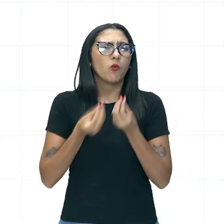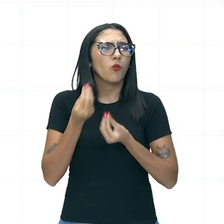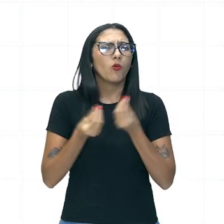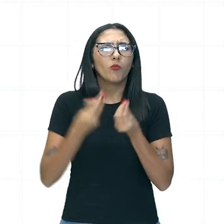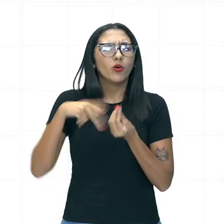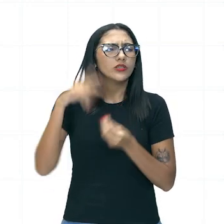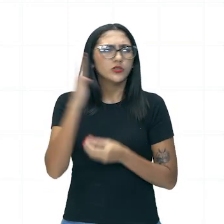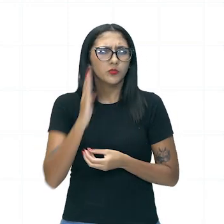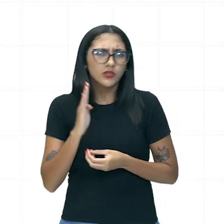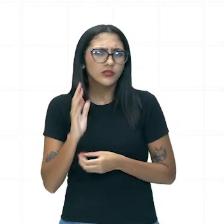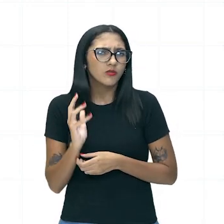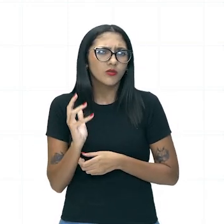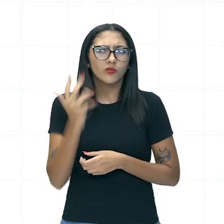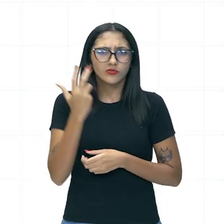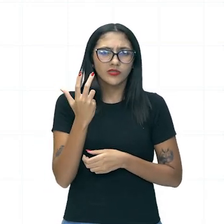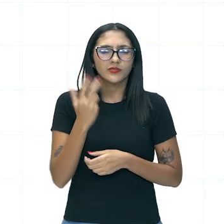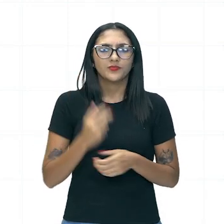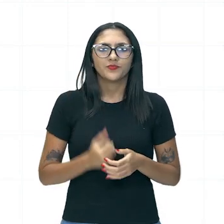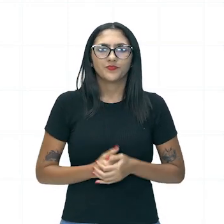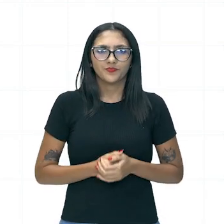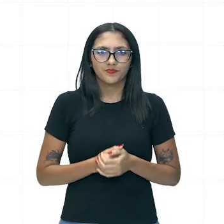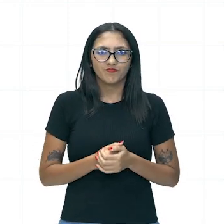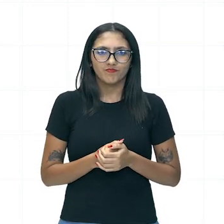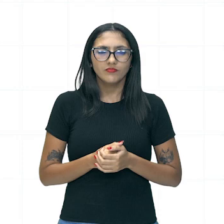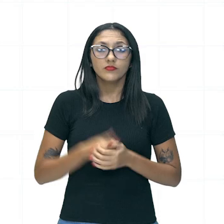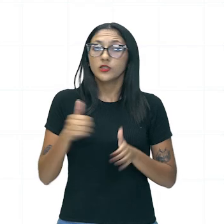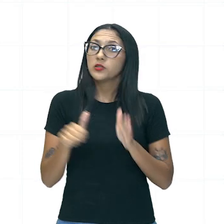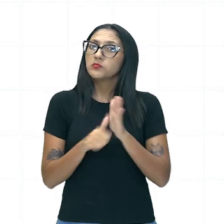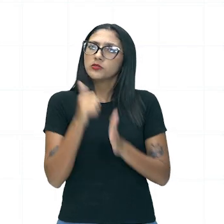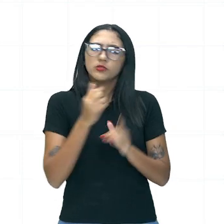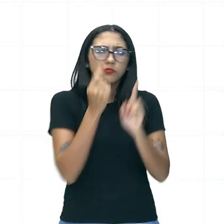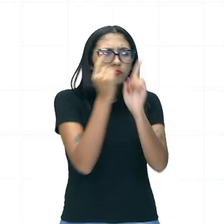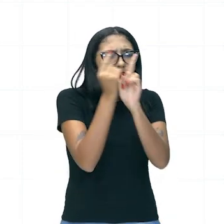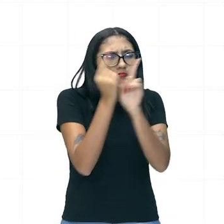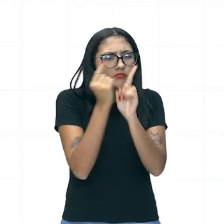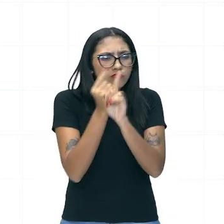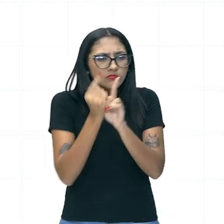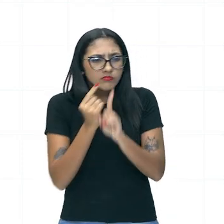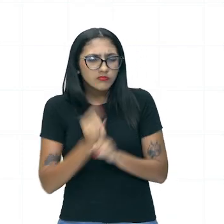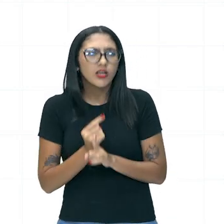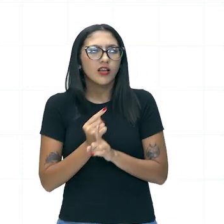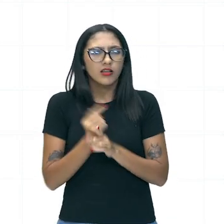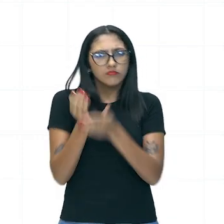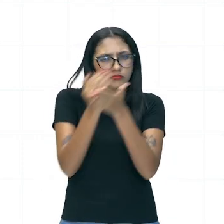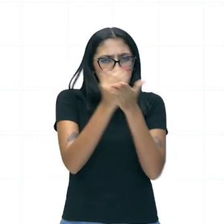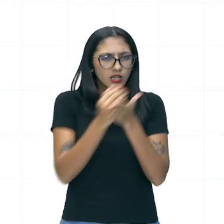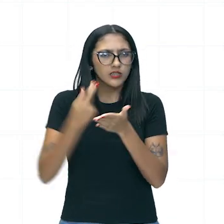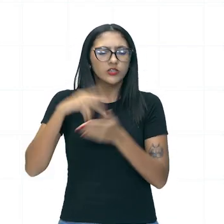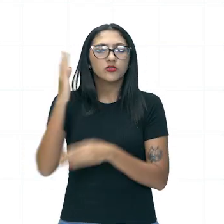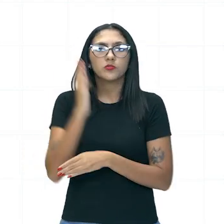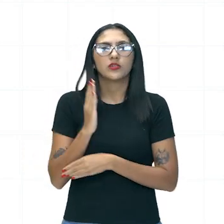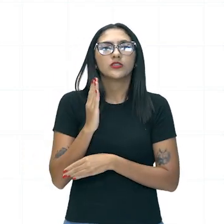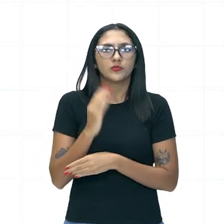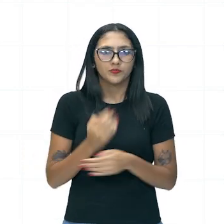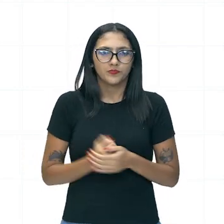Então, vamos ver aqui que os primeiros registros encontrados dessa prática no Brasil datam ali